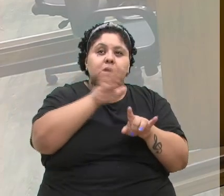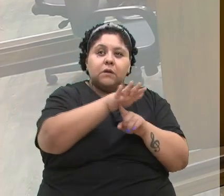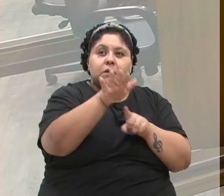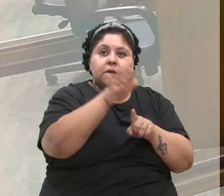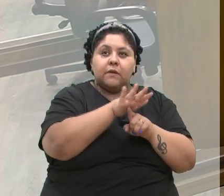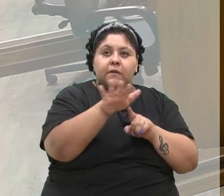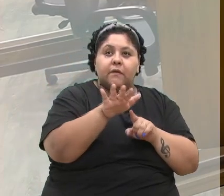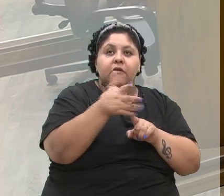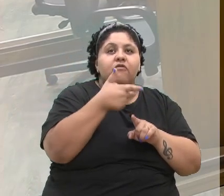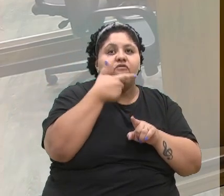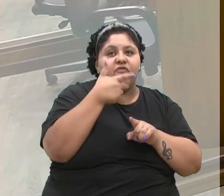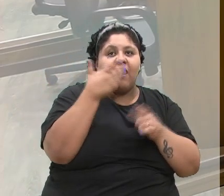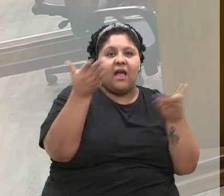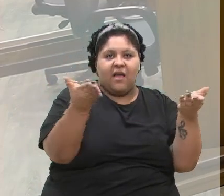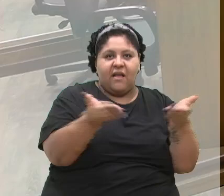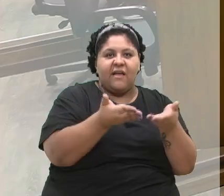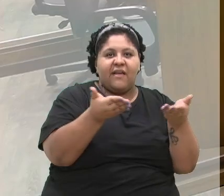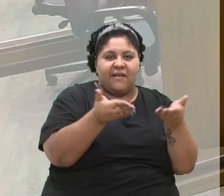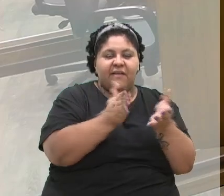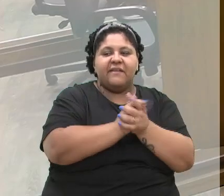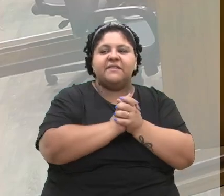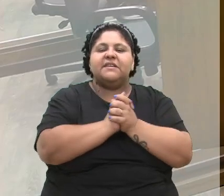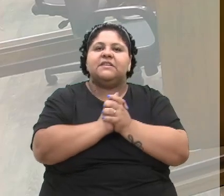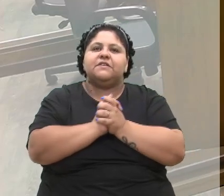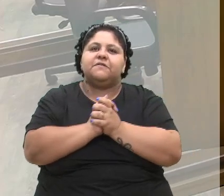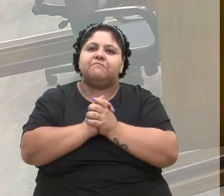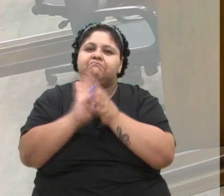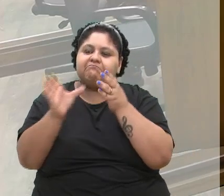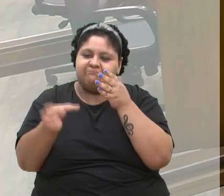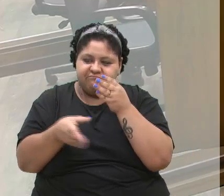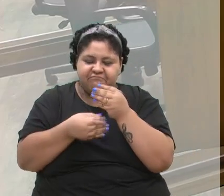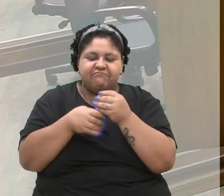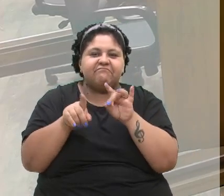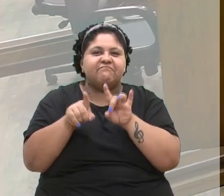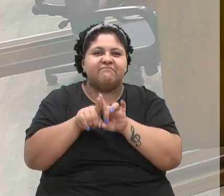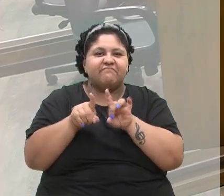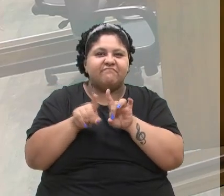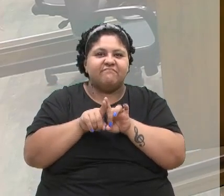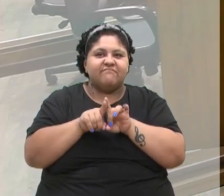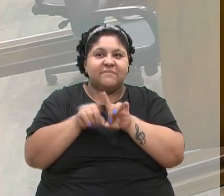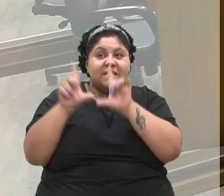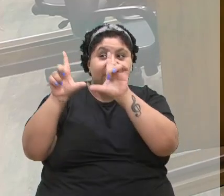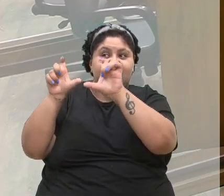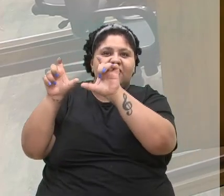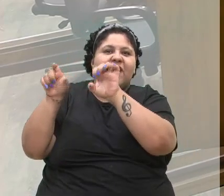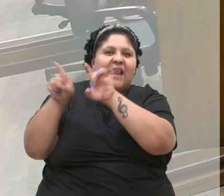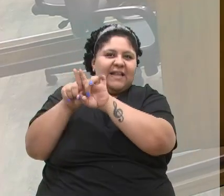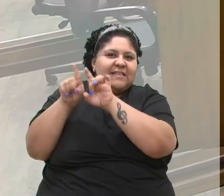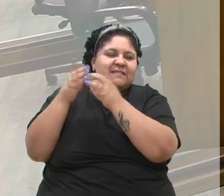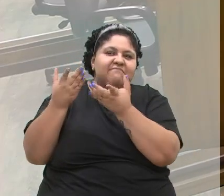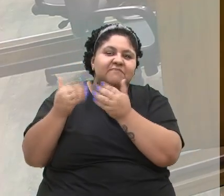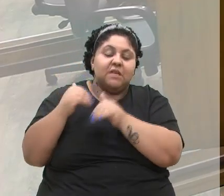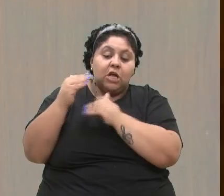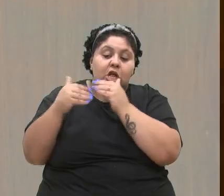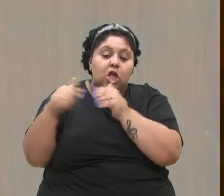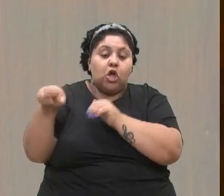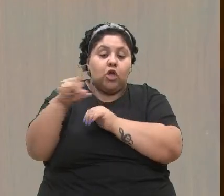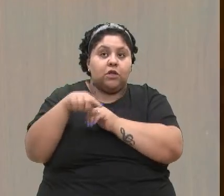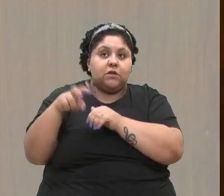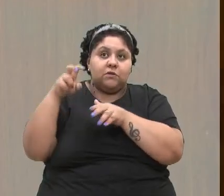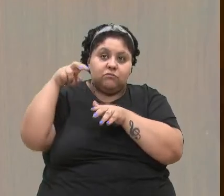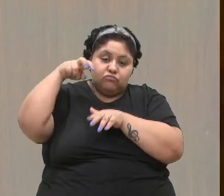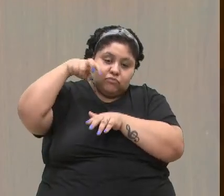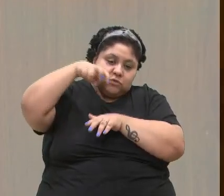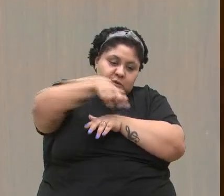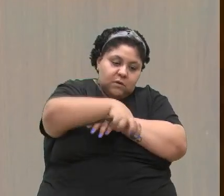que eu vou colocar aqui a incluir nessa questão aí, nessas suas fotos. Quando a gente desce a rua